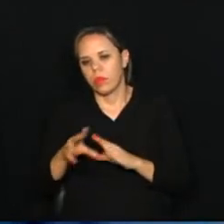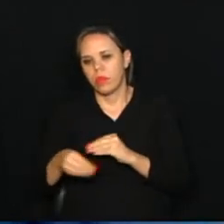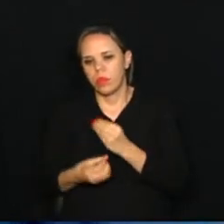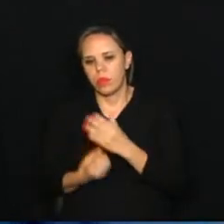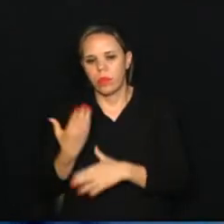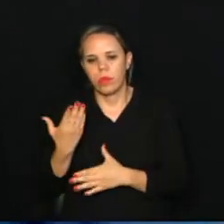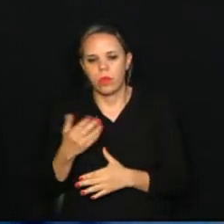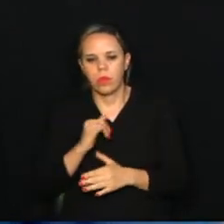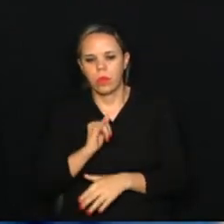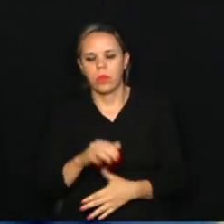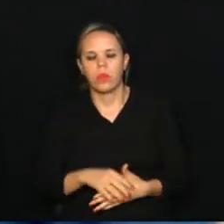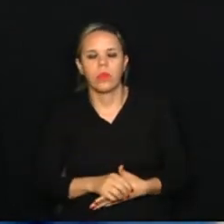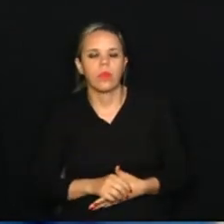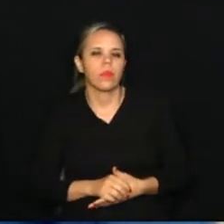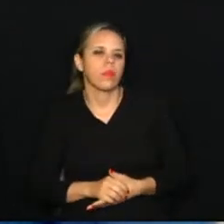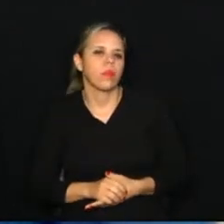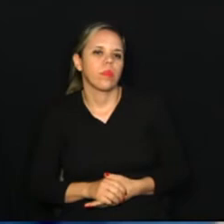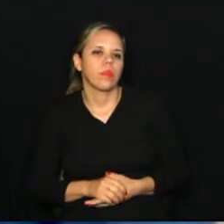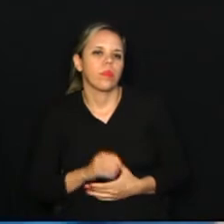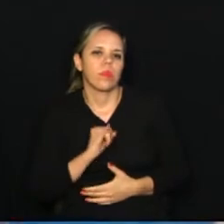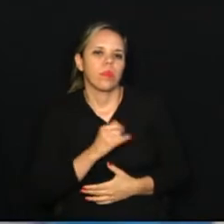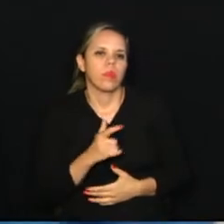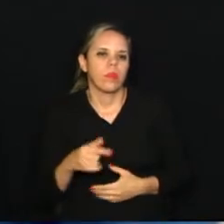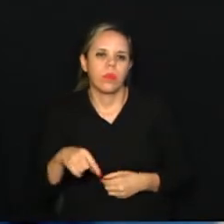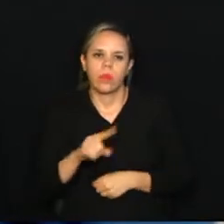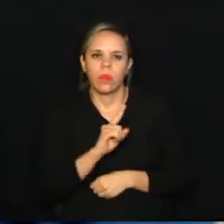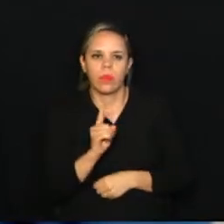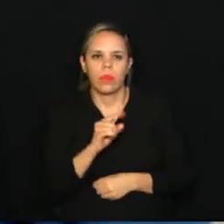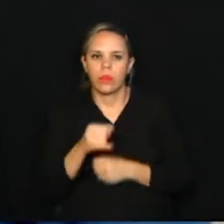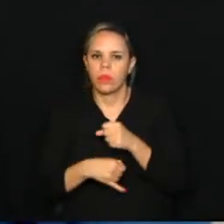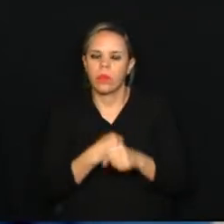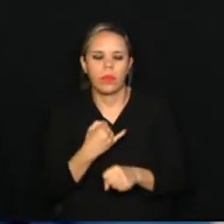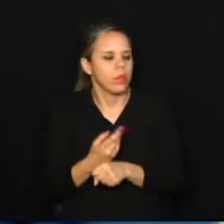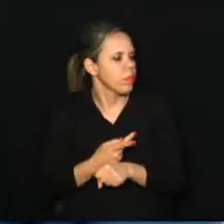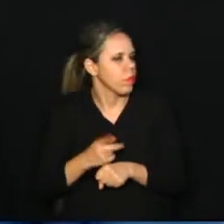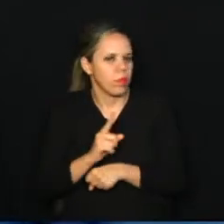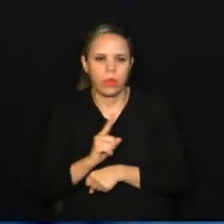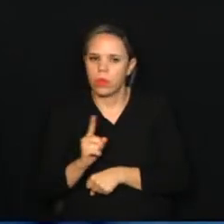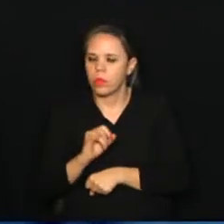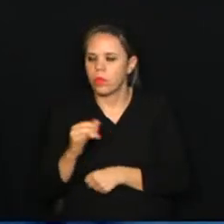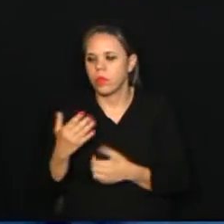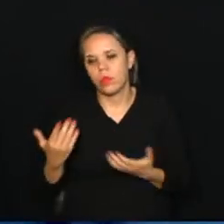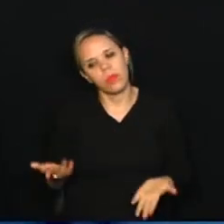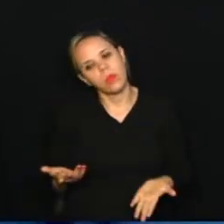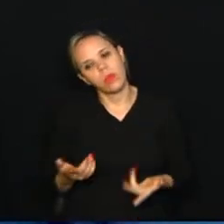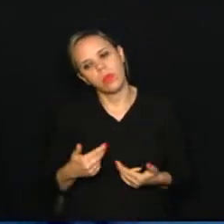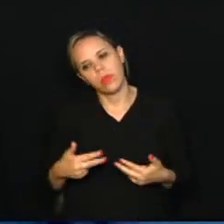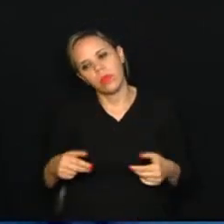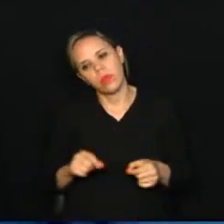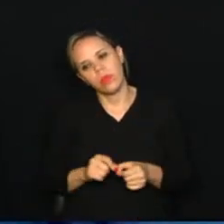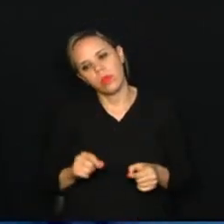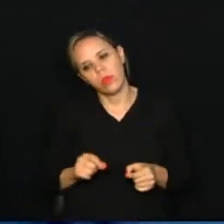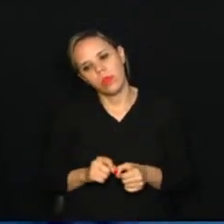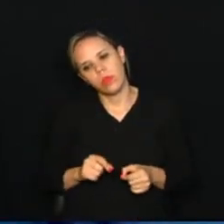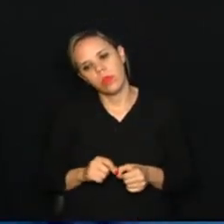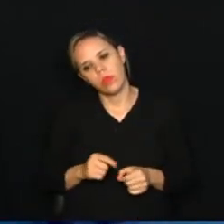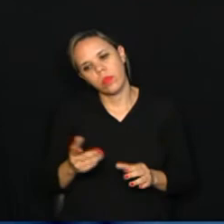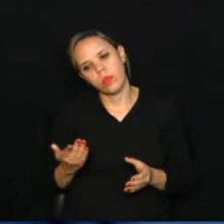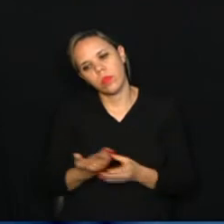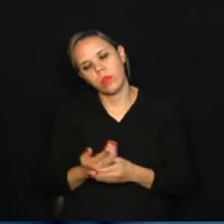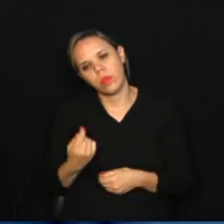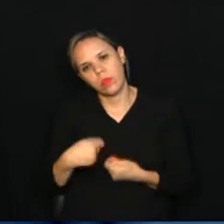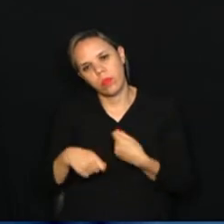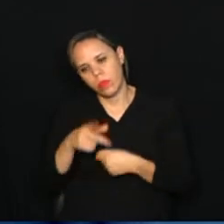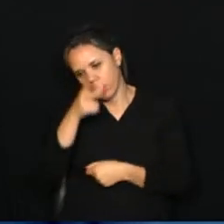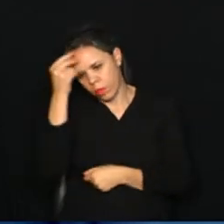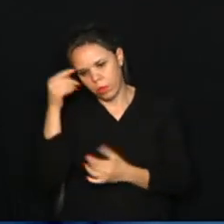ele é avisado, mesmo que ele não vá até o site e procure, se em alguns casos, em alguns tipos de processo, a prefeitura